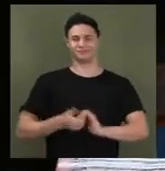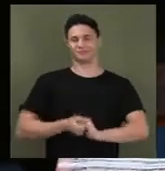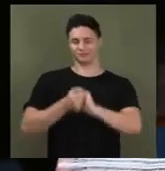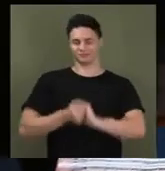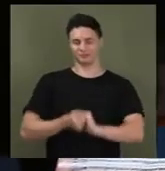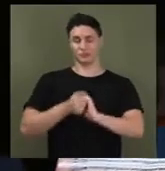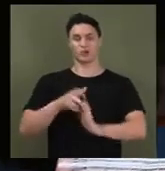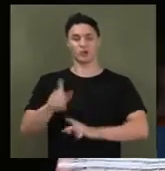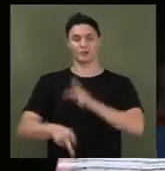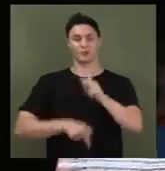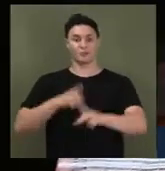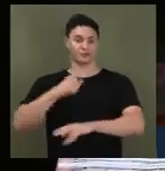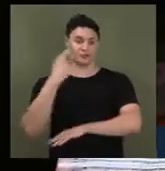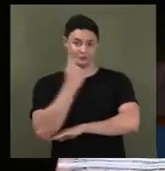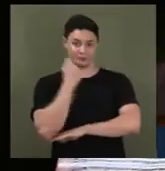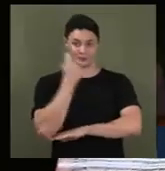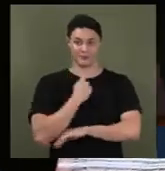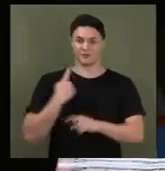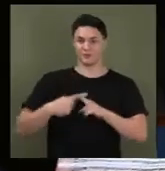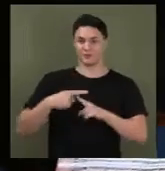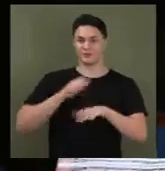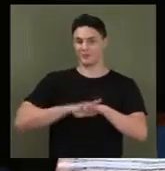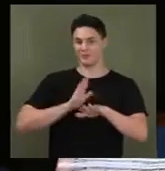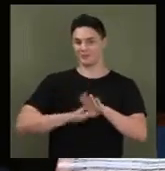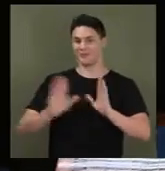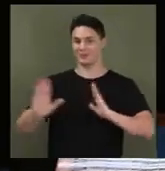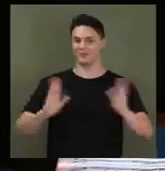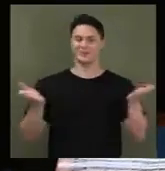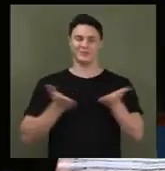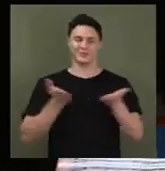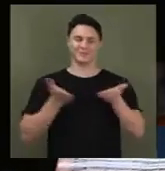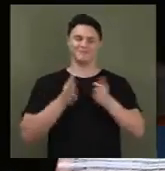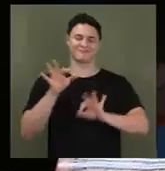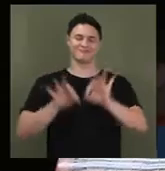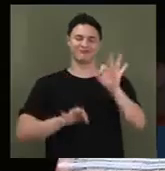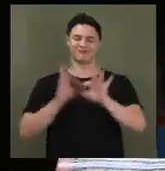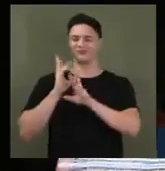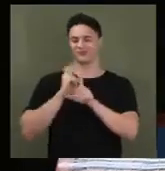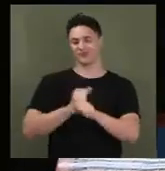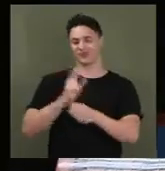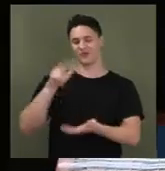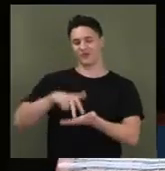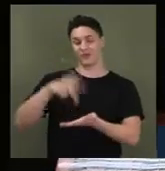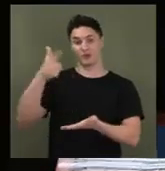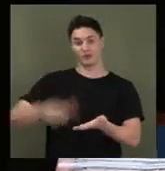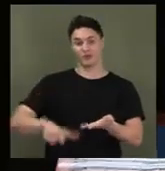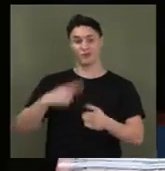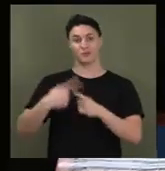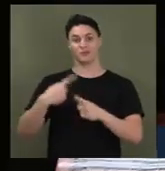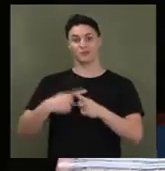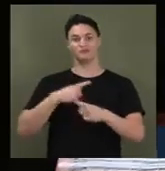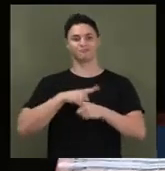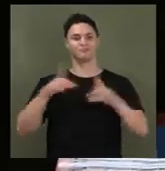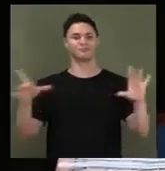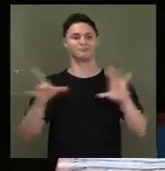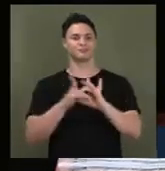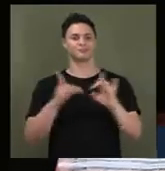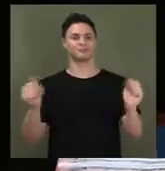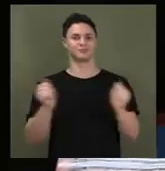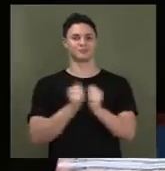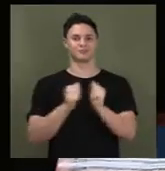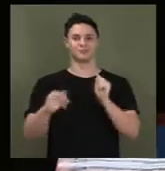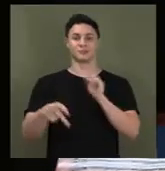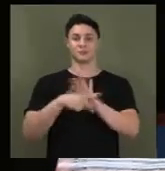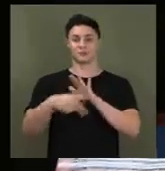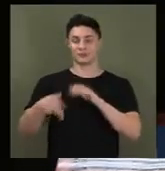povo gaúcho por esse momento de reconstrução e renovação. Com a União, estamos